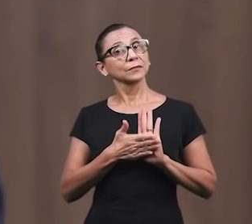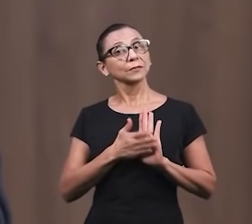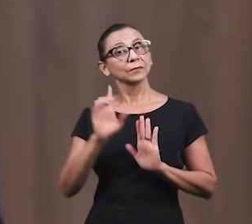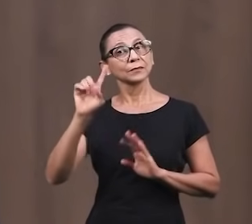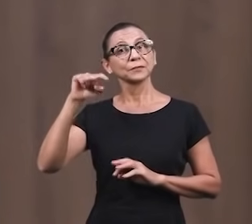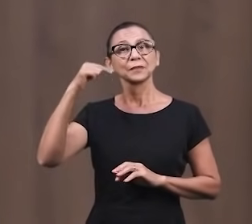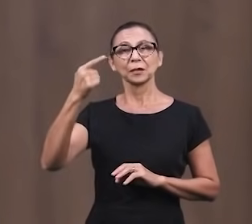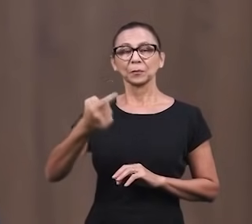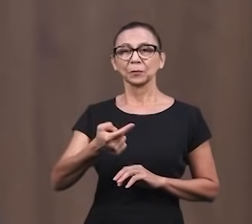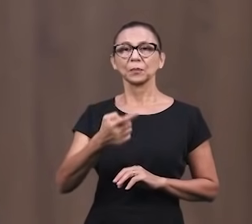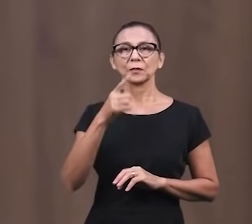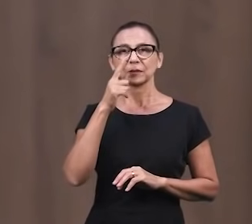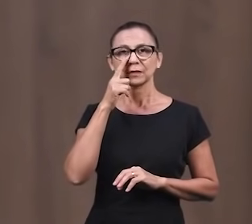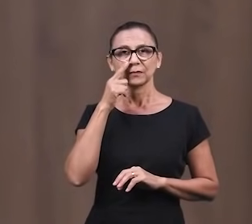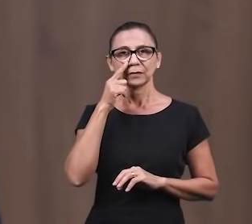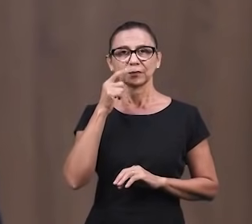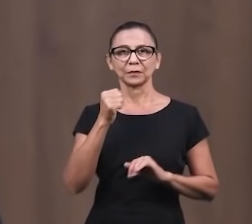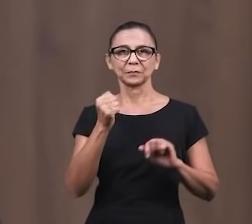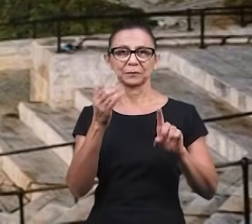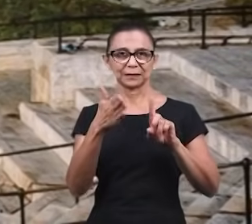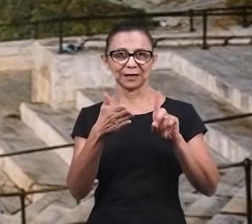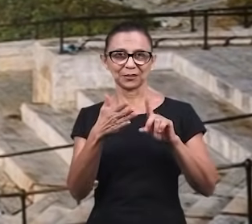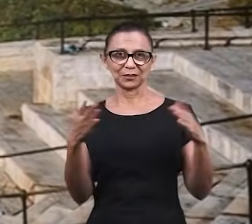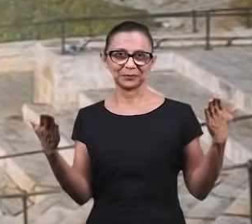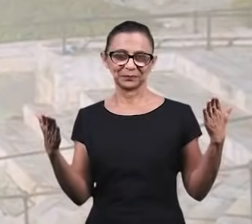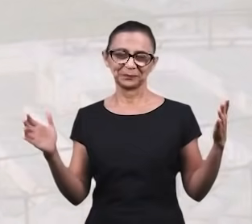na sequência, você assiste a mensagem de hoje.